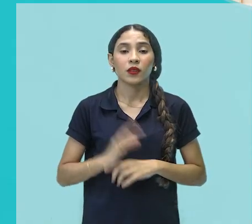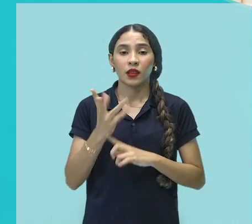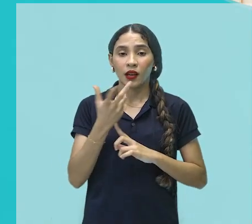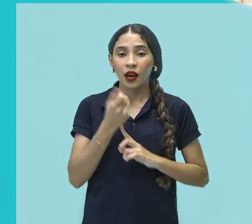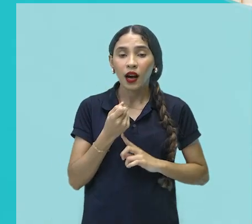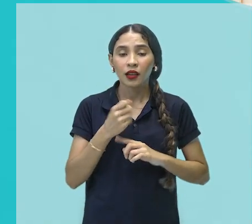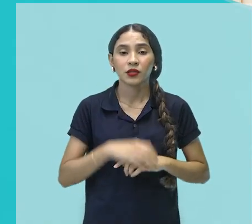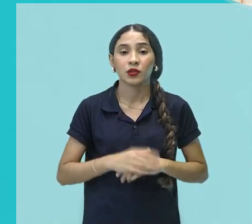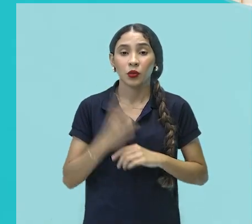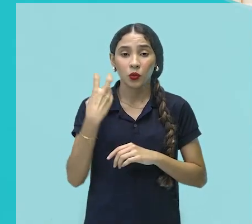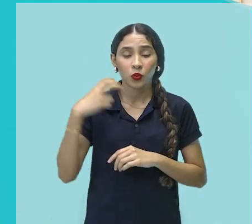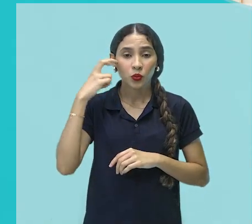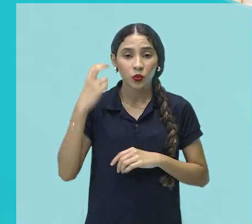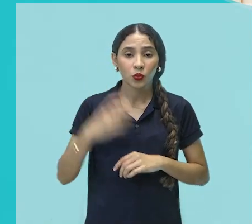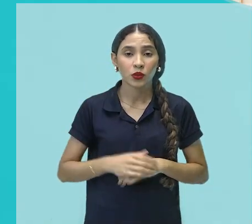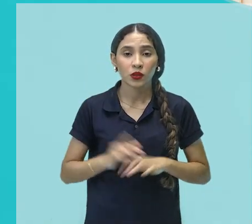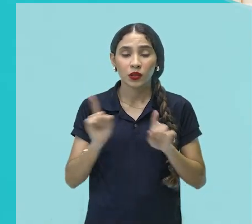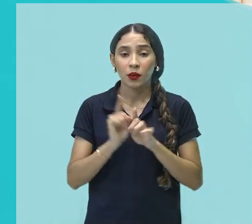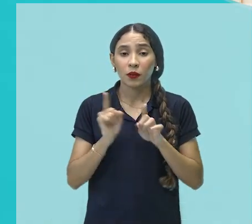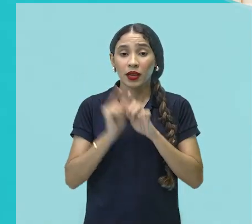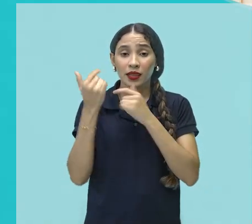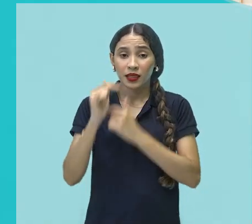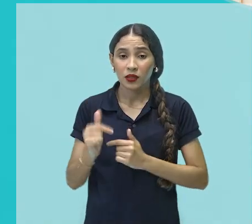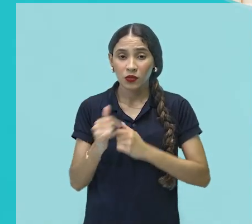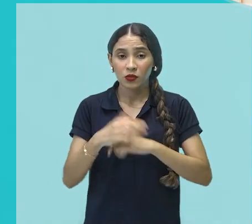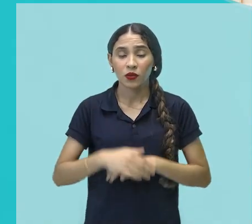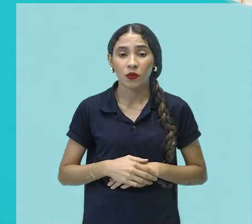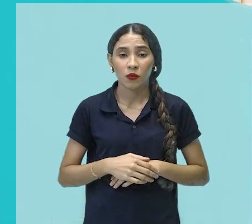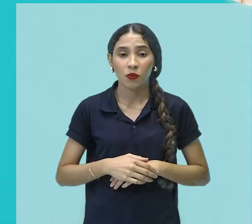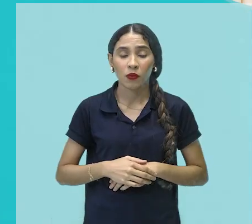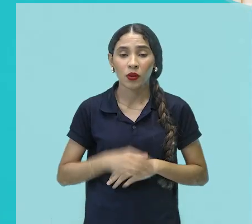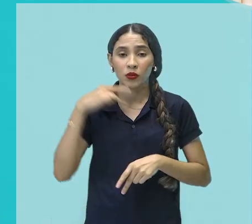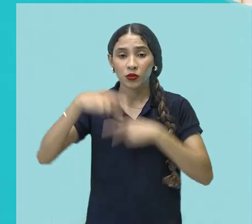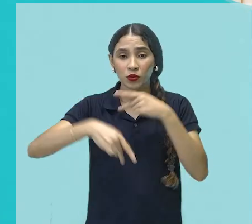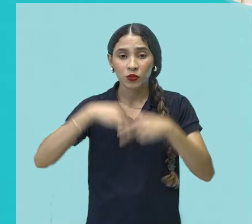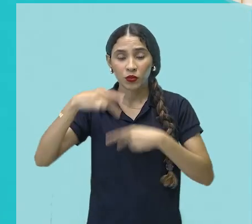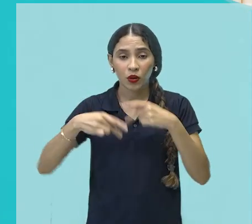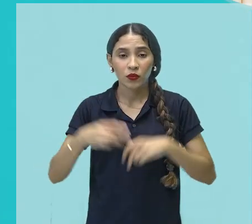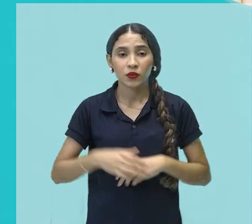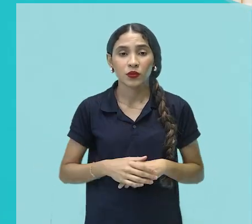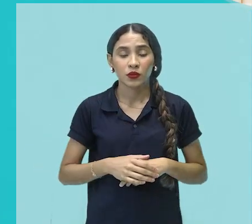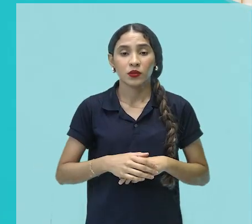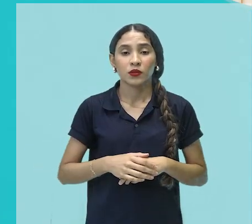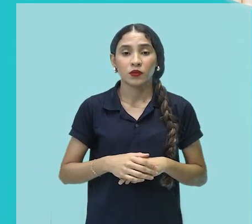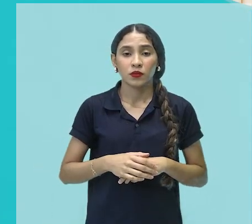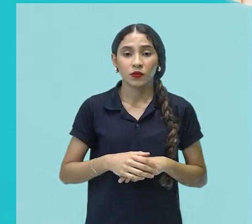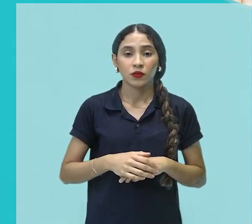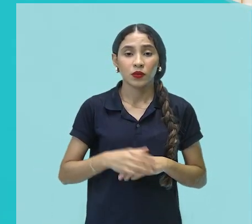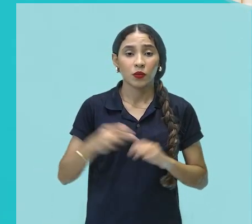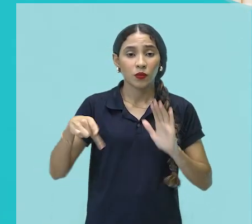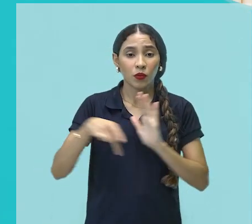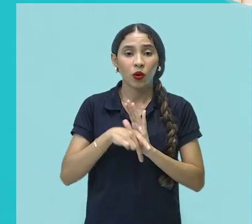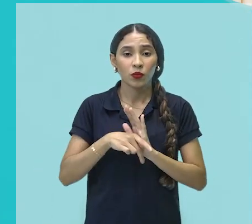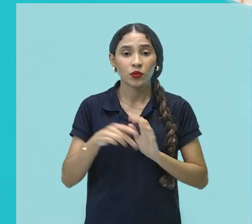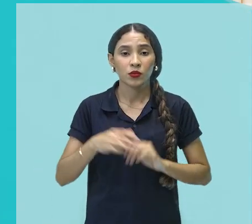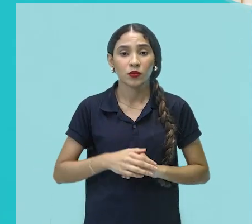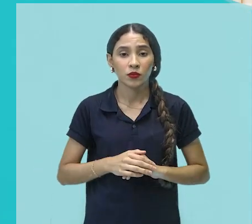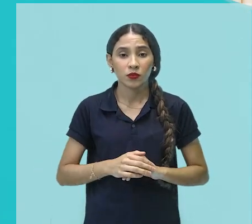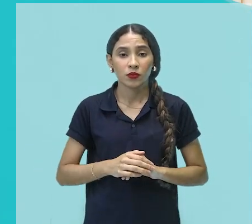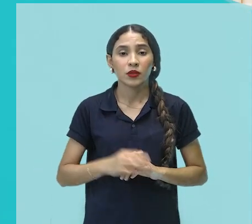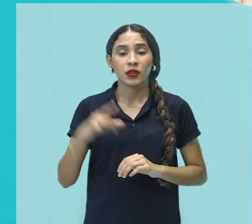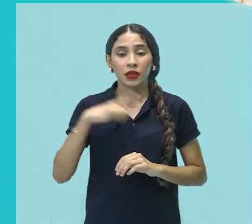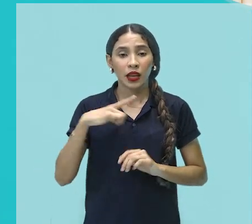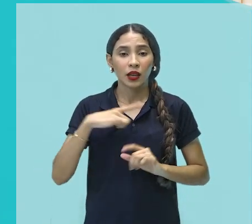valorizamos a nossa arte, a nossa cultura, as nossas tradições. E os povos indígenas, povos